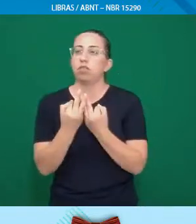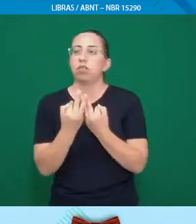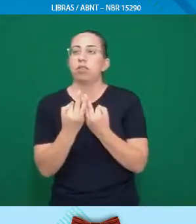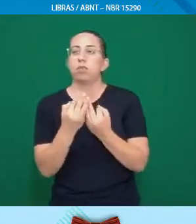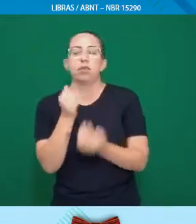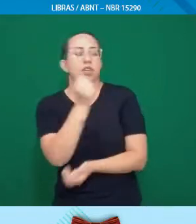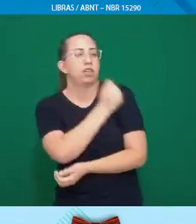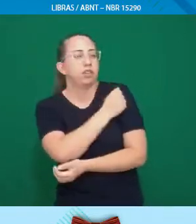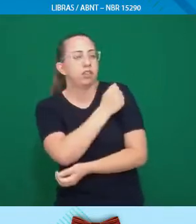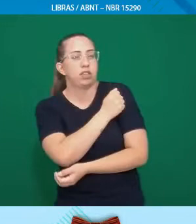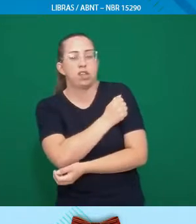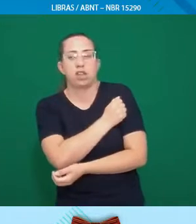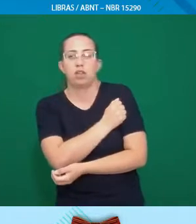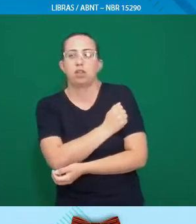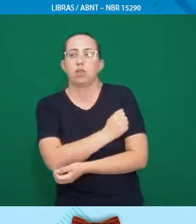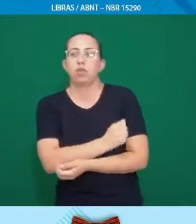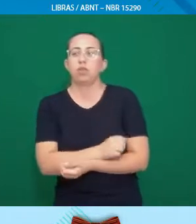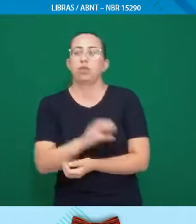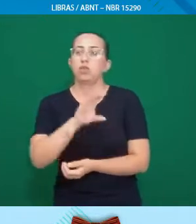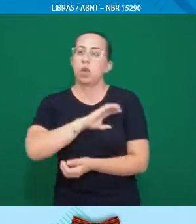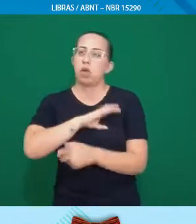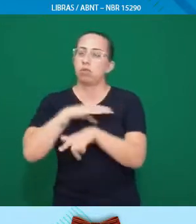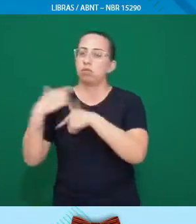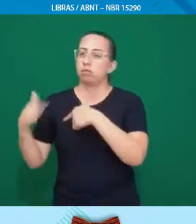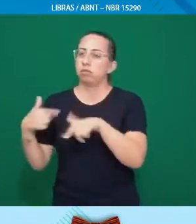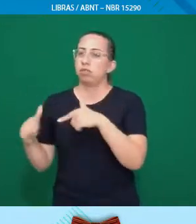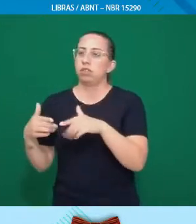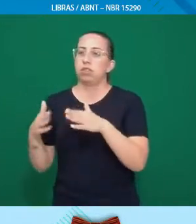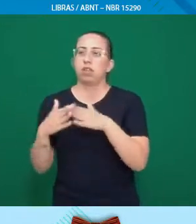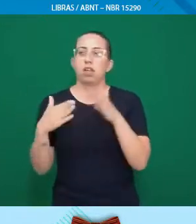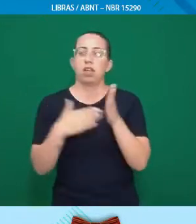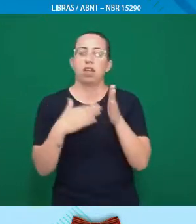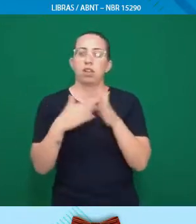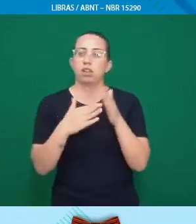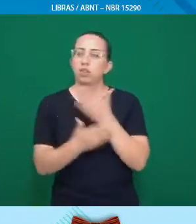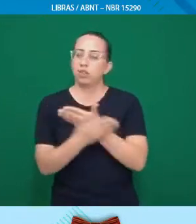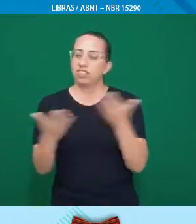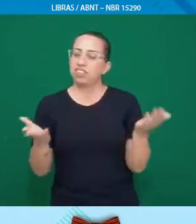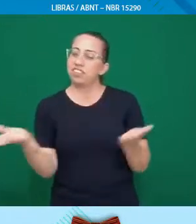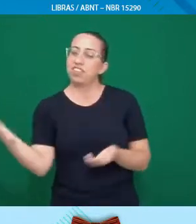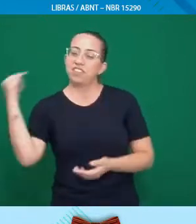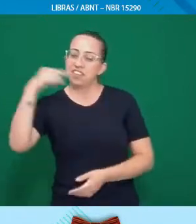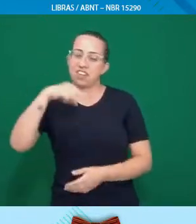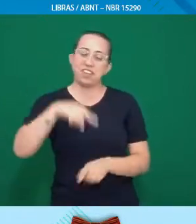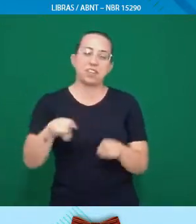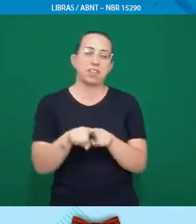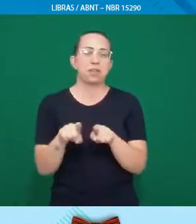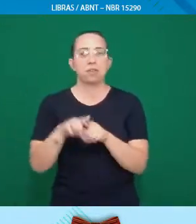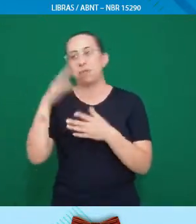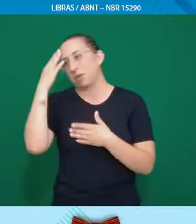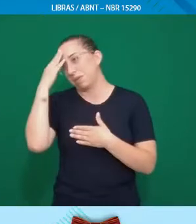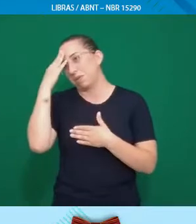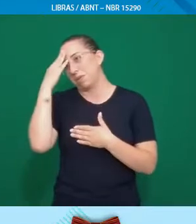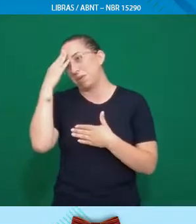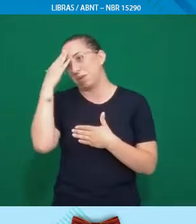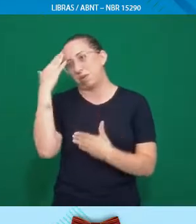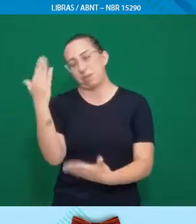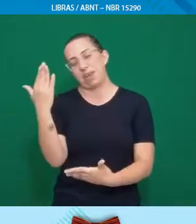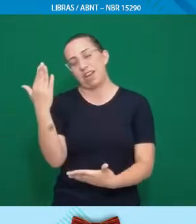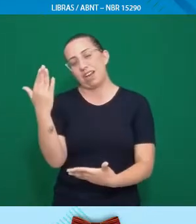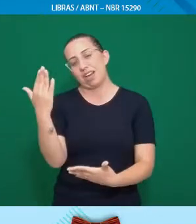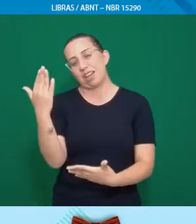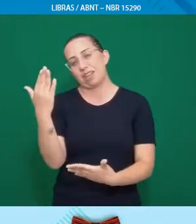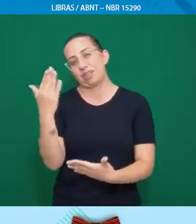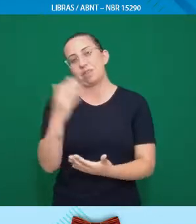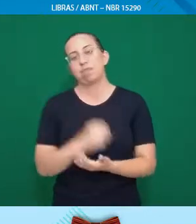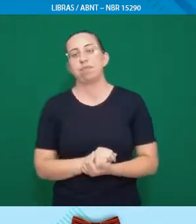amigos os alunos os colegas que trabalham todos vocês que que vieram hoje prestigiar esse momento se sem a minha